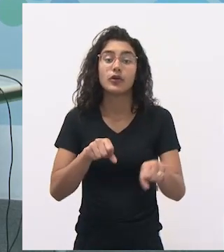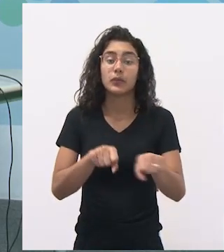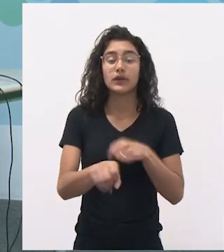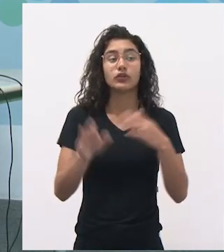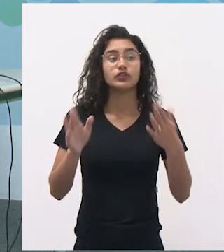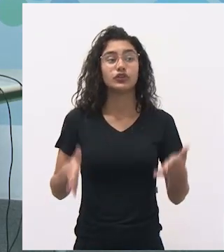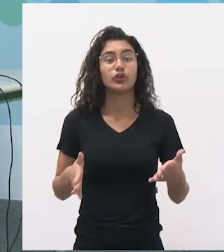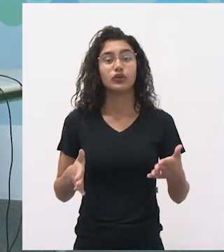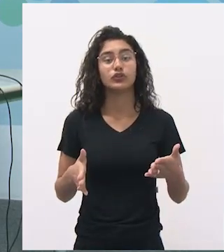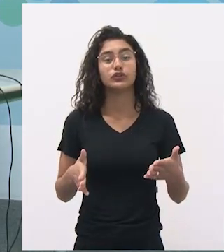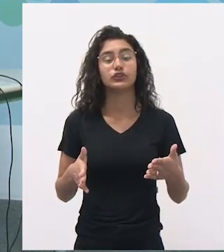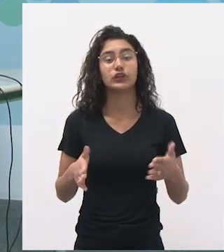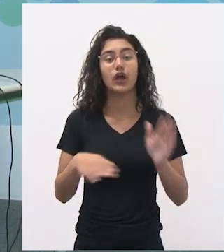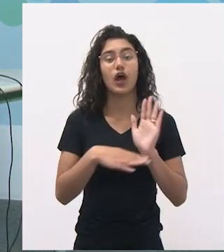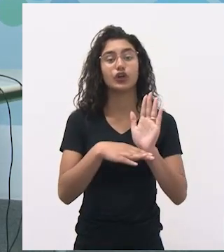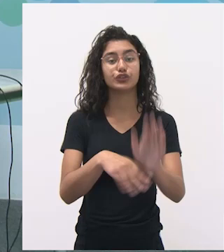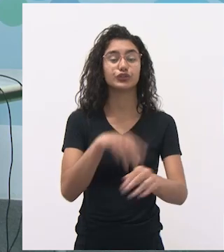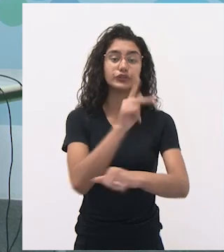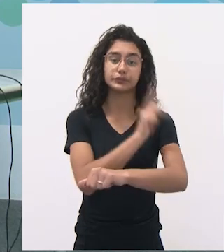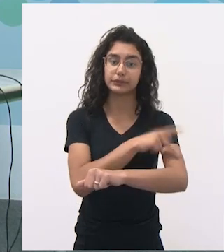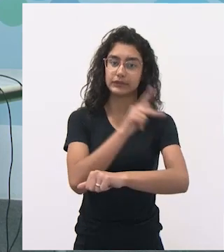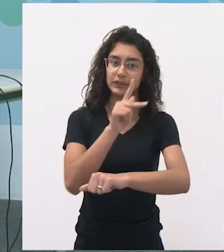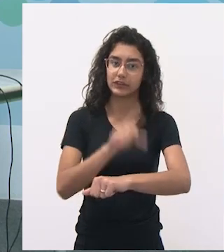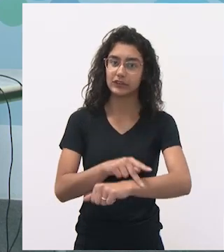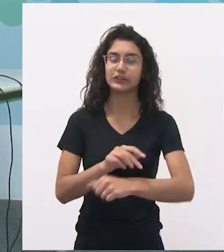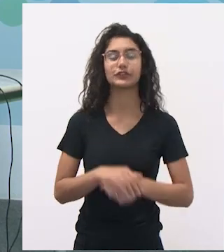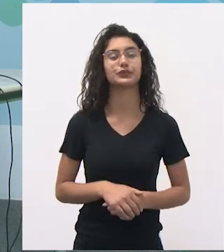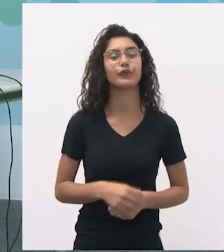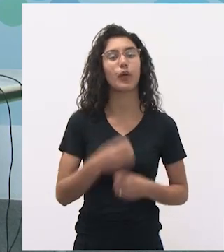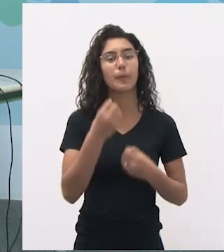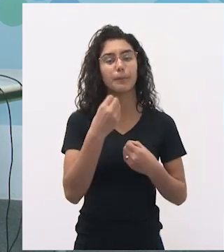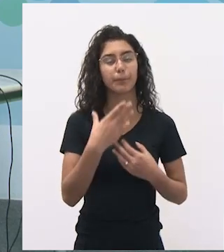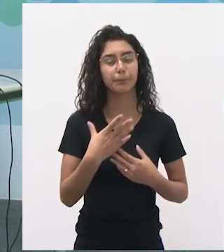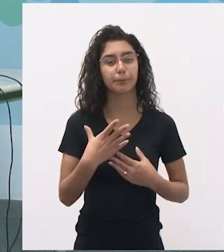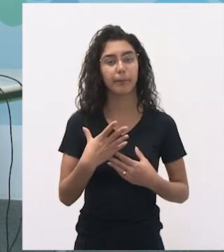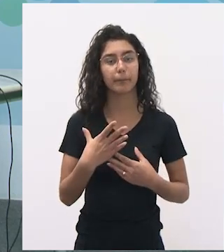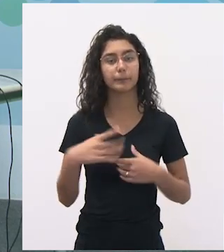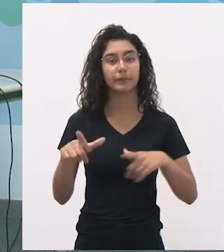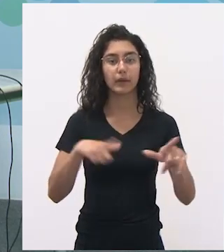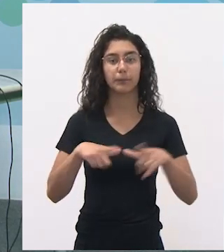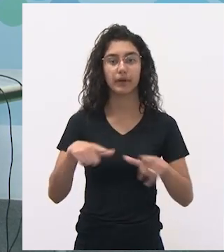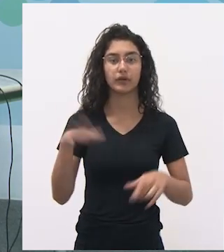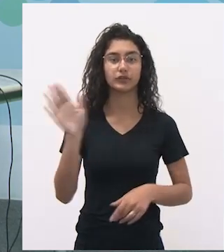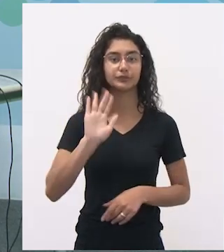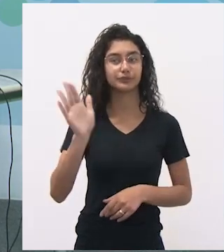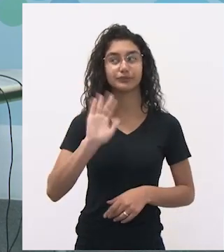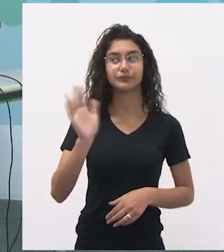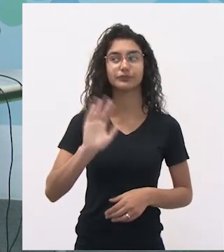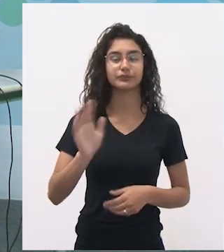fortalecer as ações pedagógicas, né? E desejamos a todos um excelente trabalho e até a próxima.